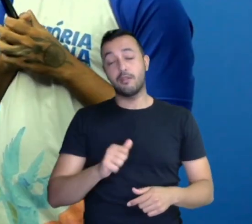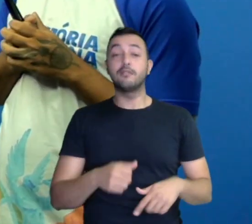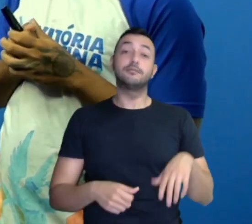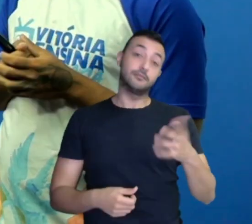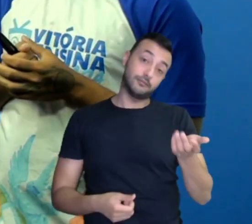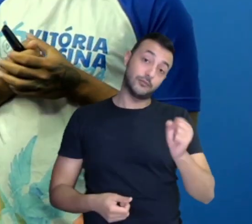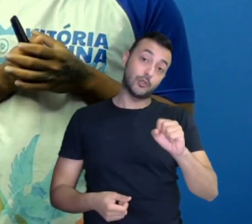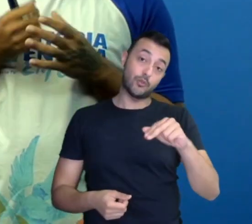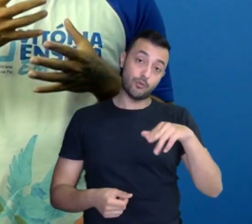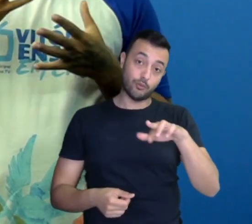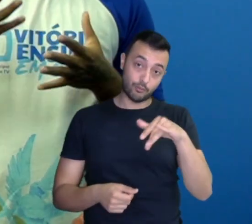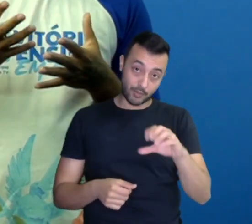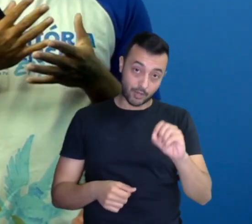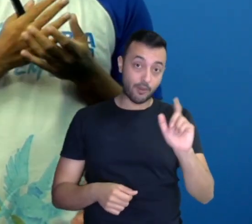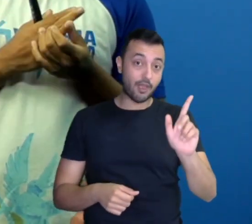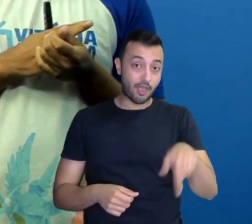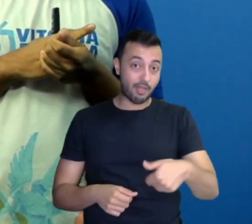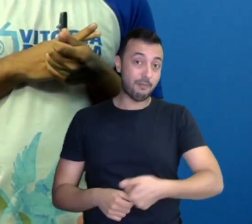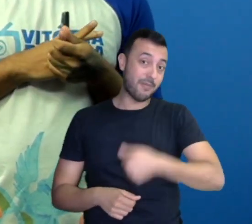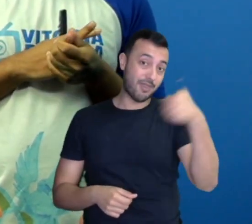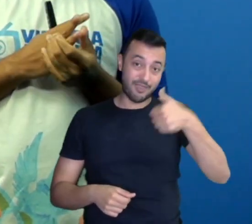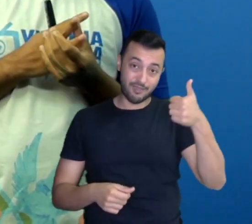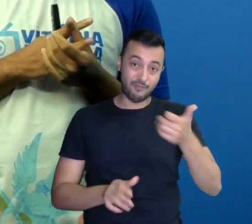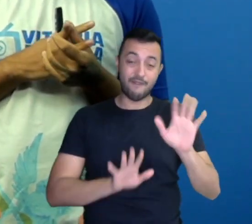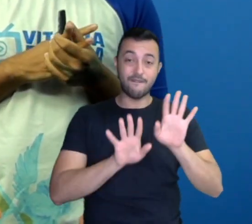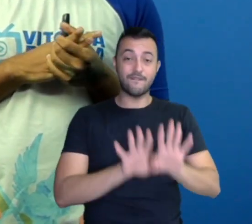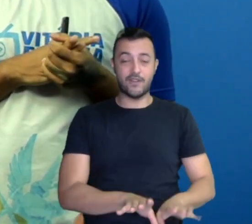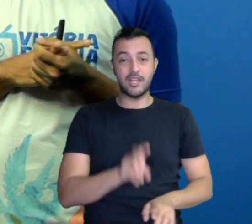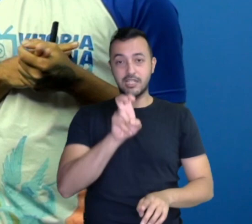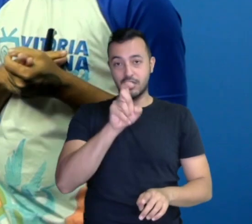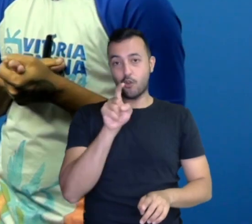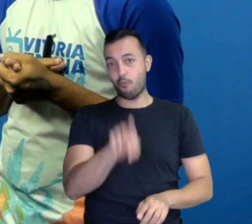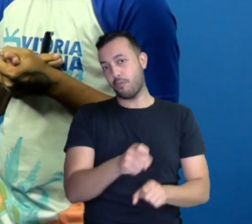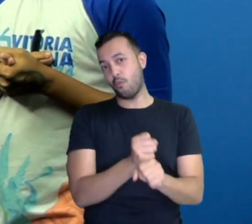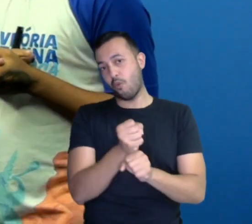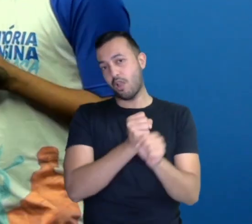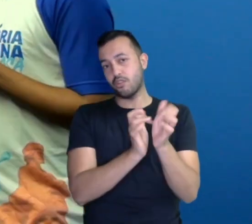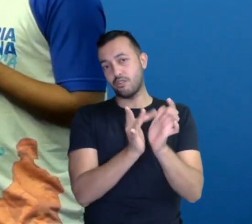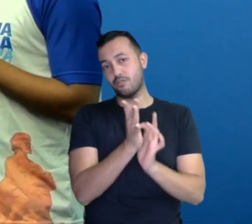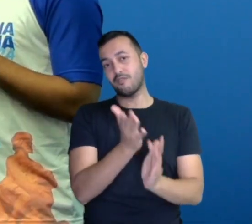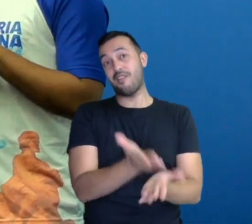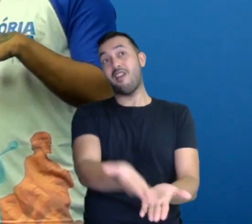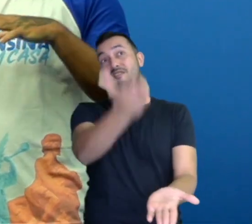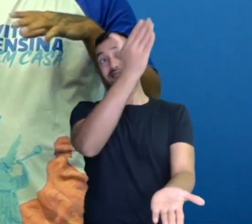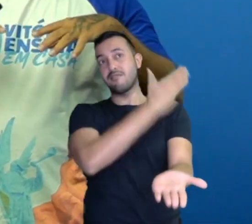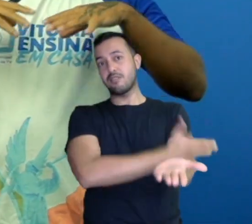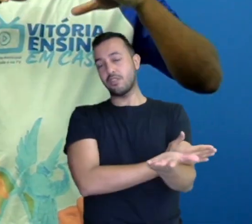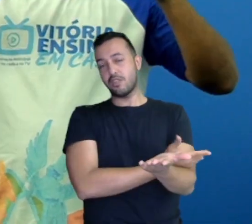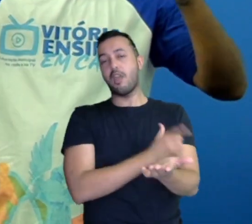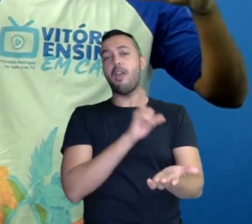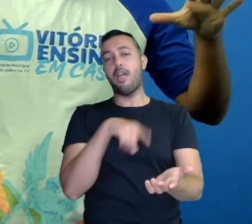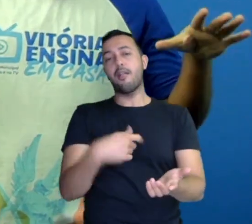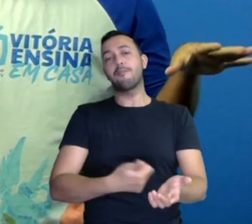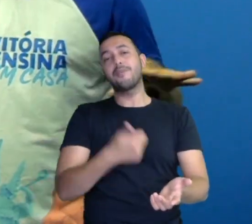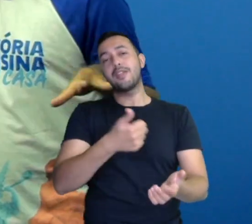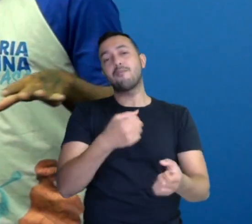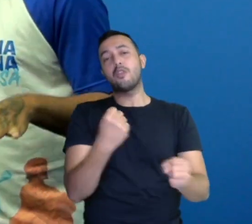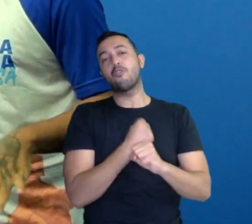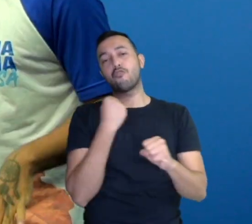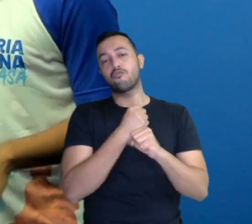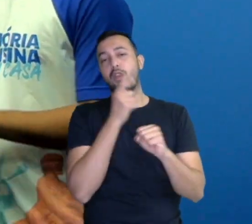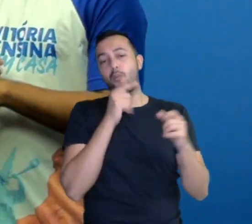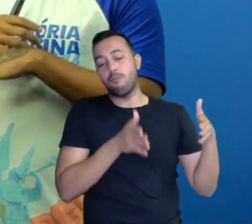foram os primeiros que se estabeleceram nesta região, 5.000 anos antes de Cristo. Acredita que eles construíram os primeiros canais